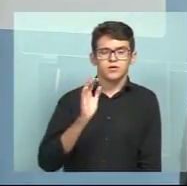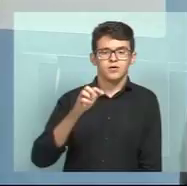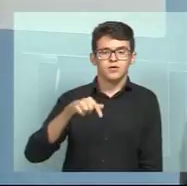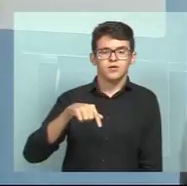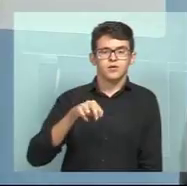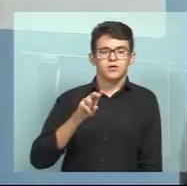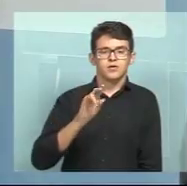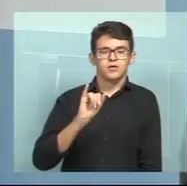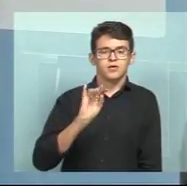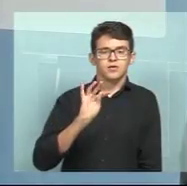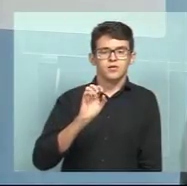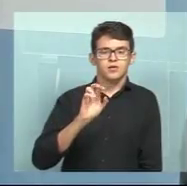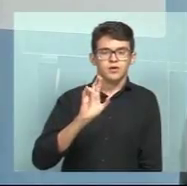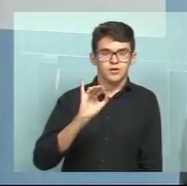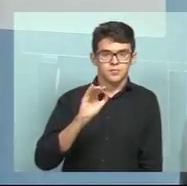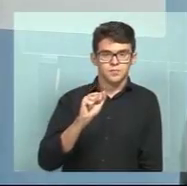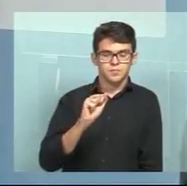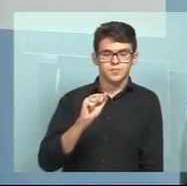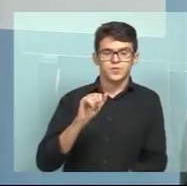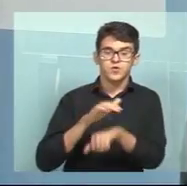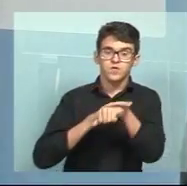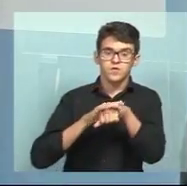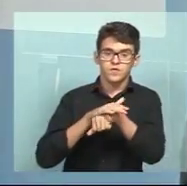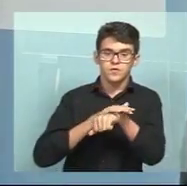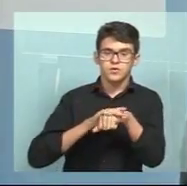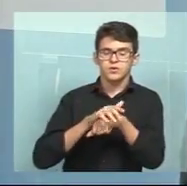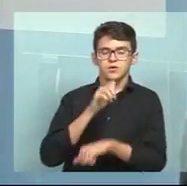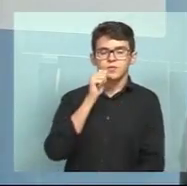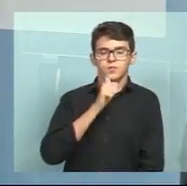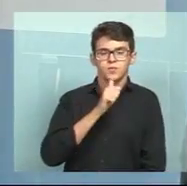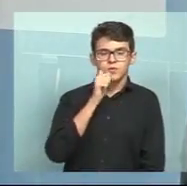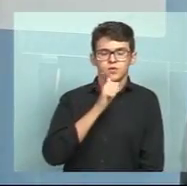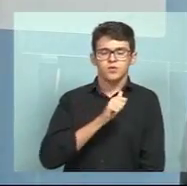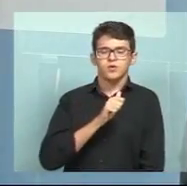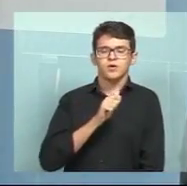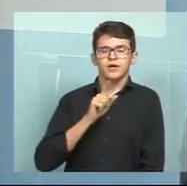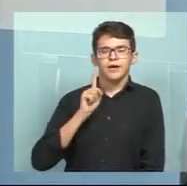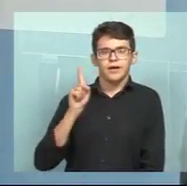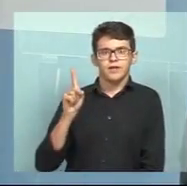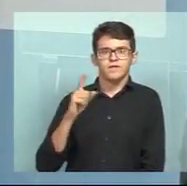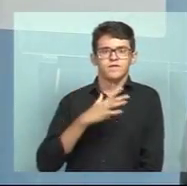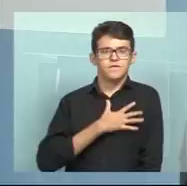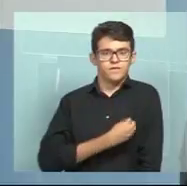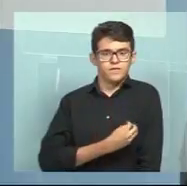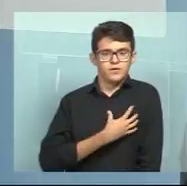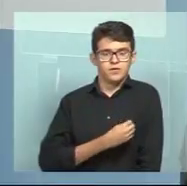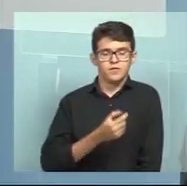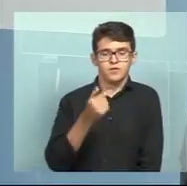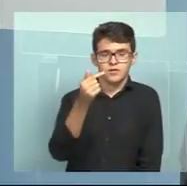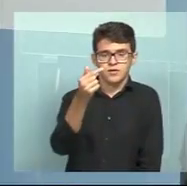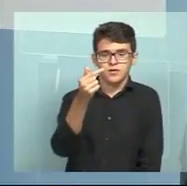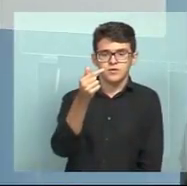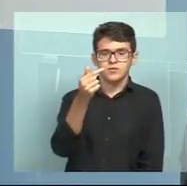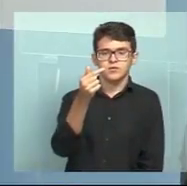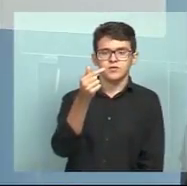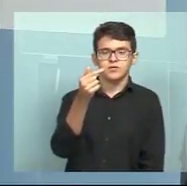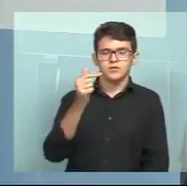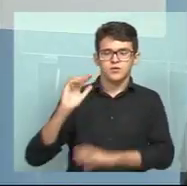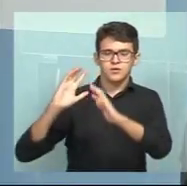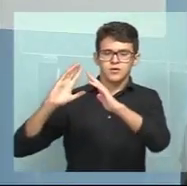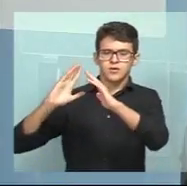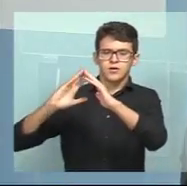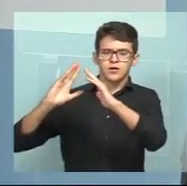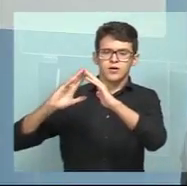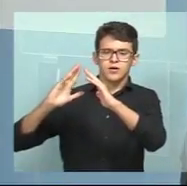ela tinha 7 filhos em casa, o companheiro não estava para o Rio de Janeiro, e ela vivia lá nessa taperazinha